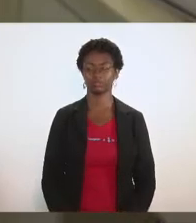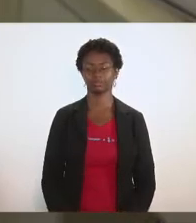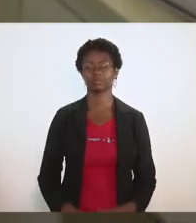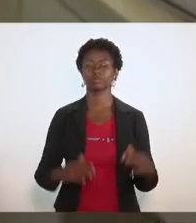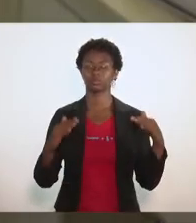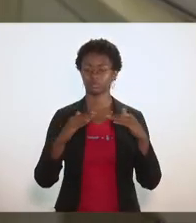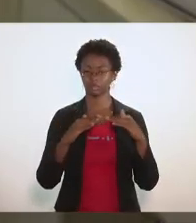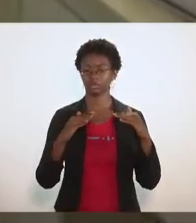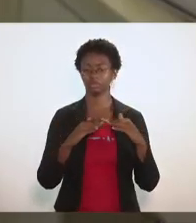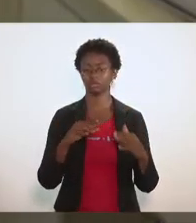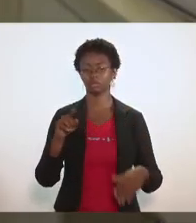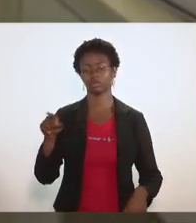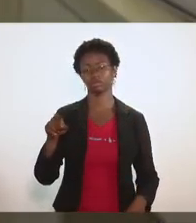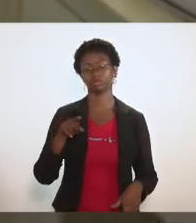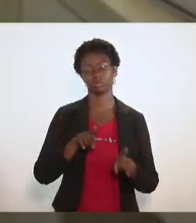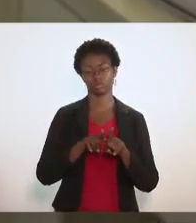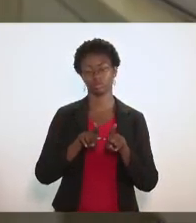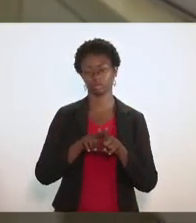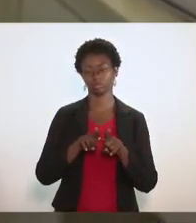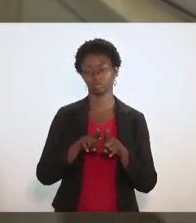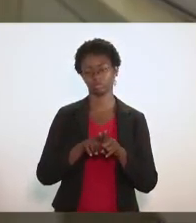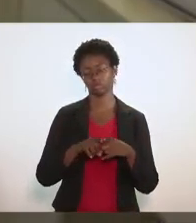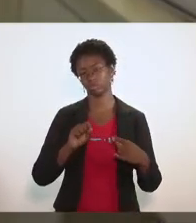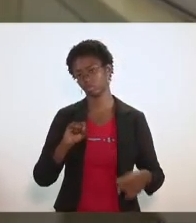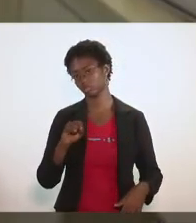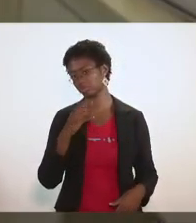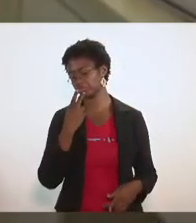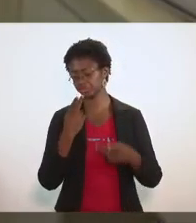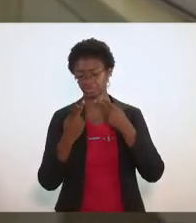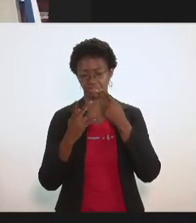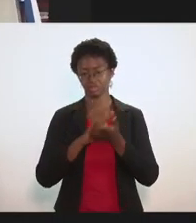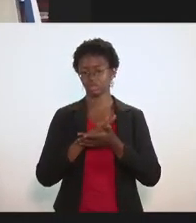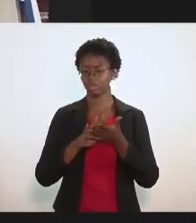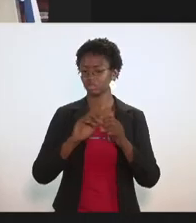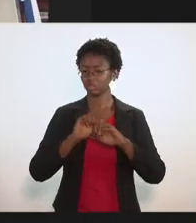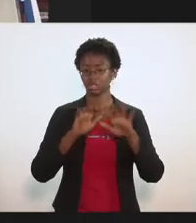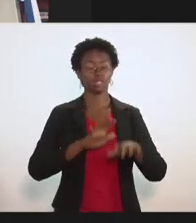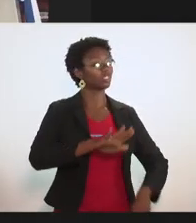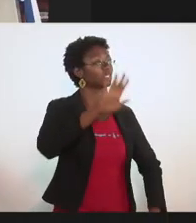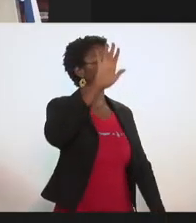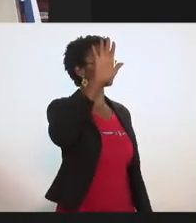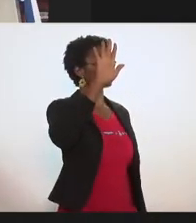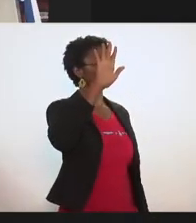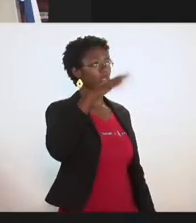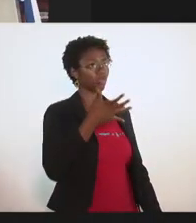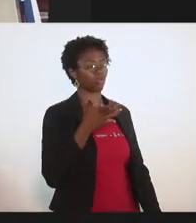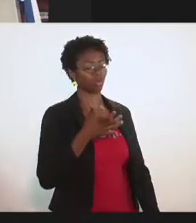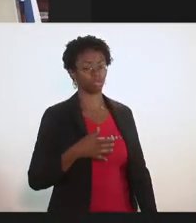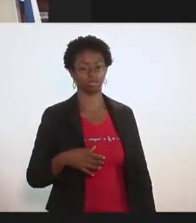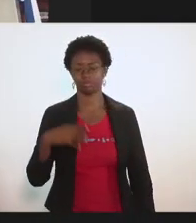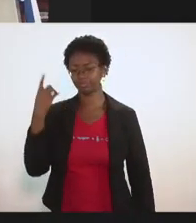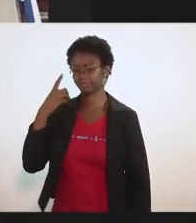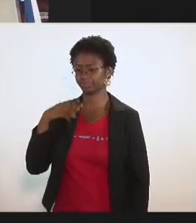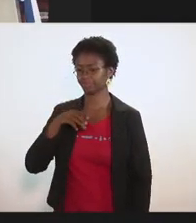eu acho que a gente não pode rechaçar a baixa diligência. Até porque eu acho que o INEPAC